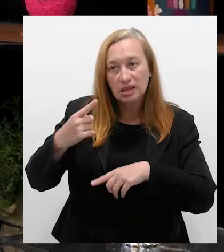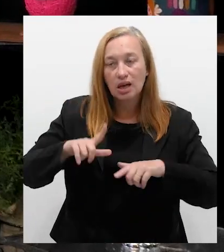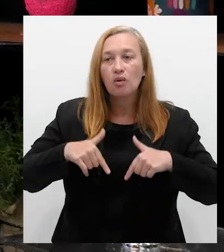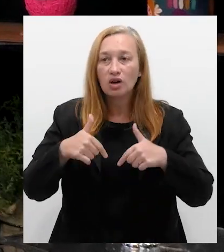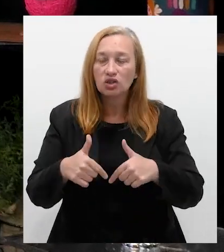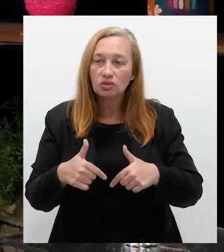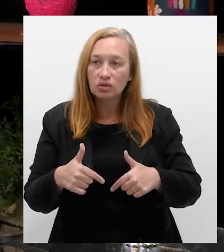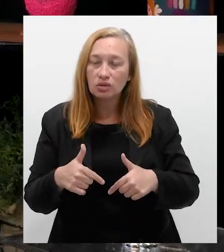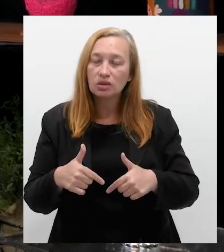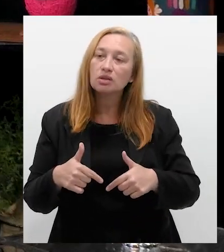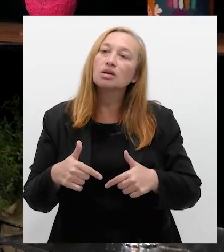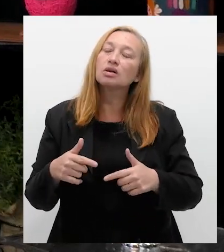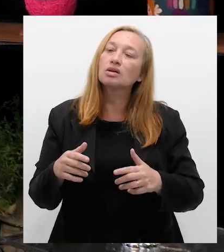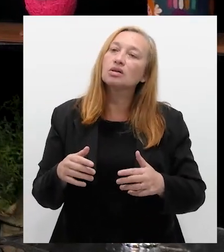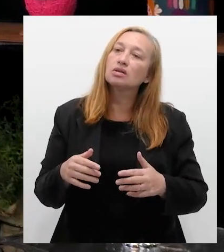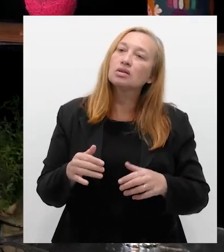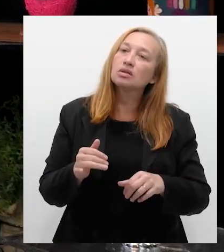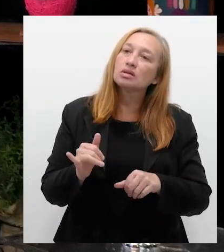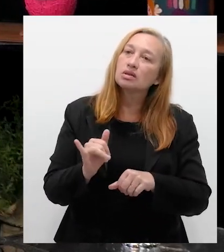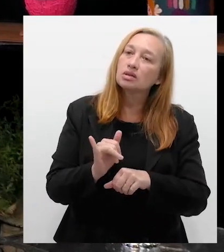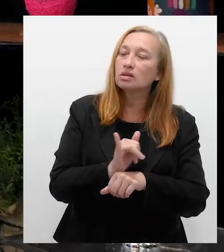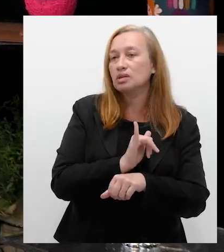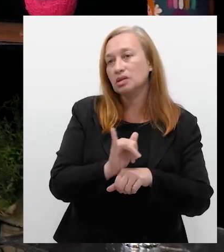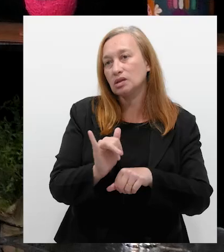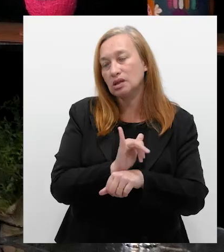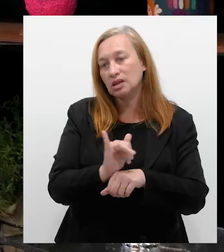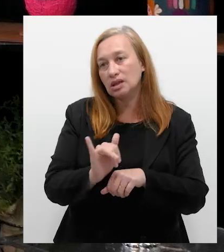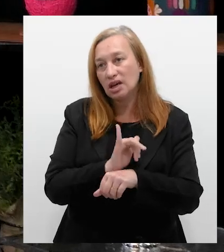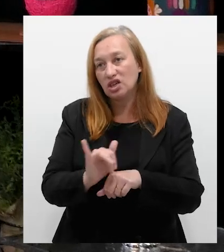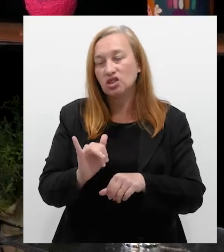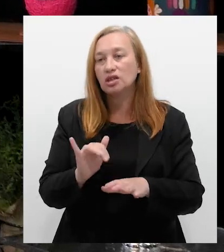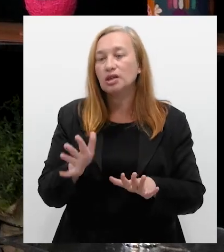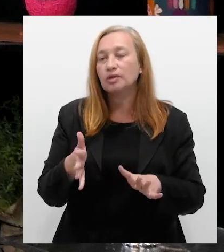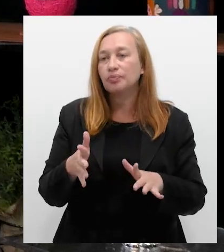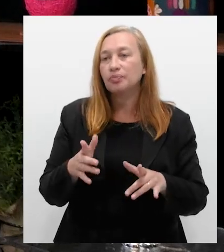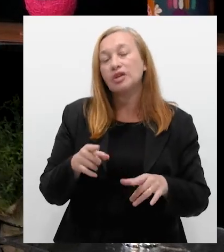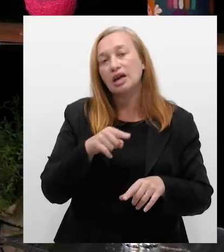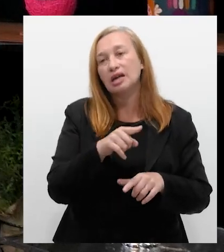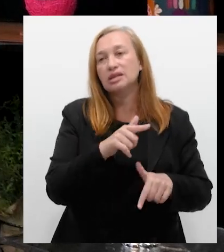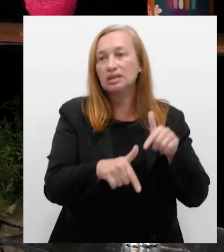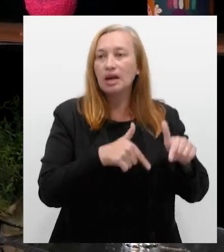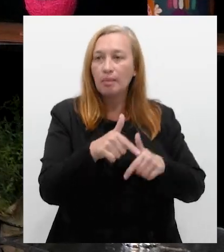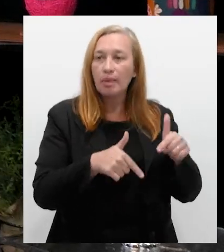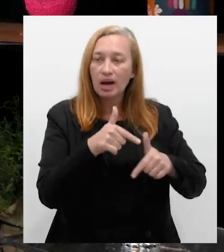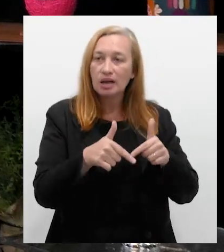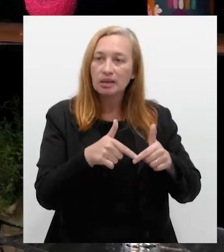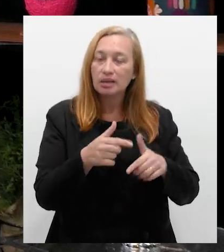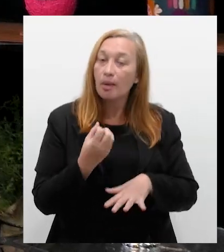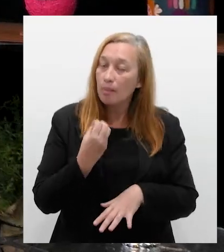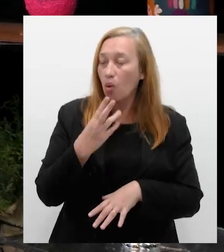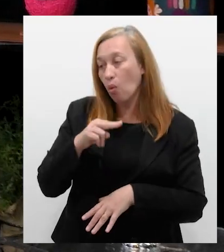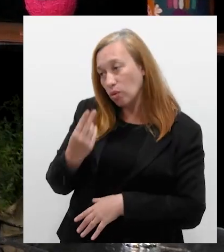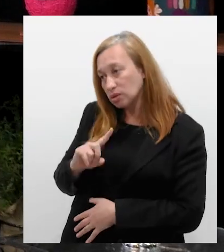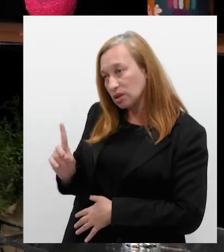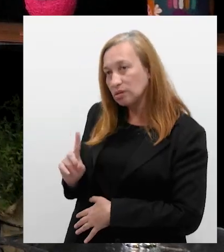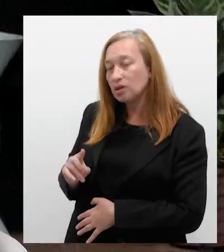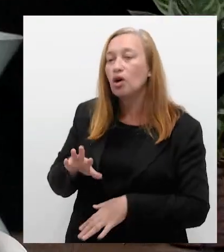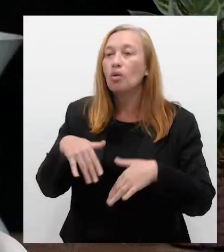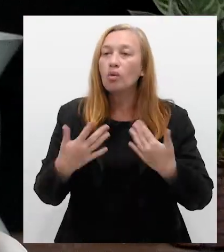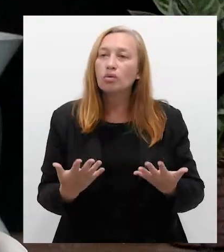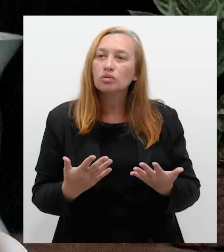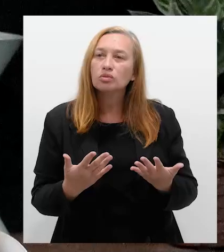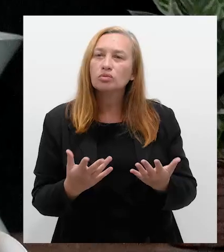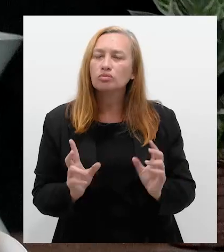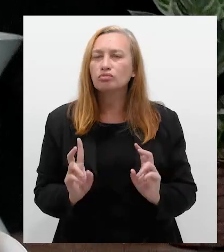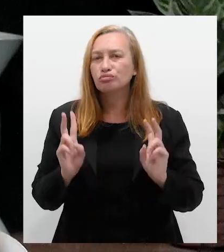ações curativas são consequências que dão essa medida de se esse trabalho preventivo está ideal ou não. Quais são os